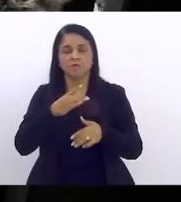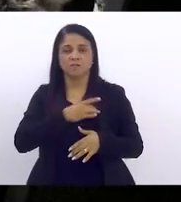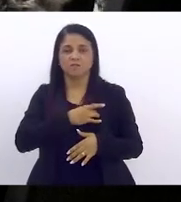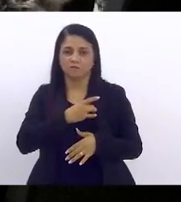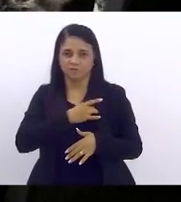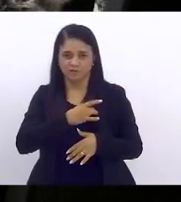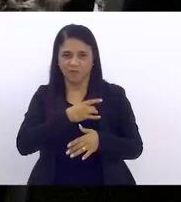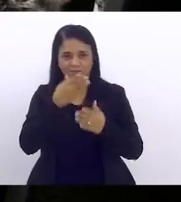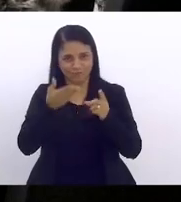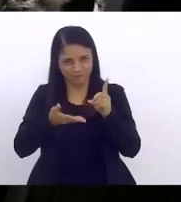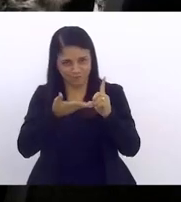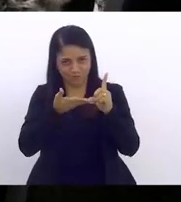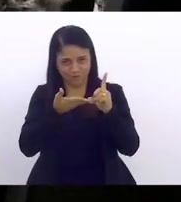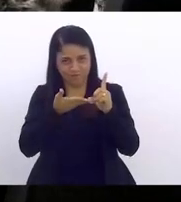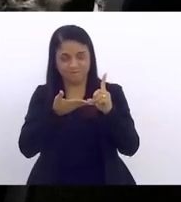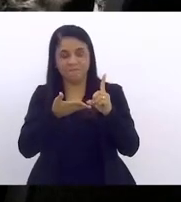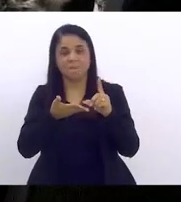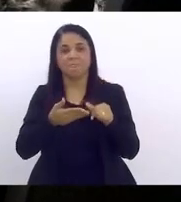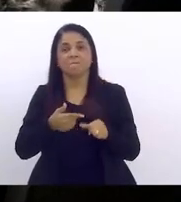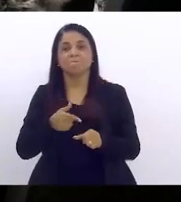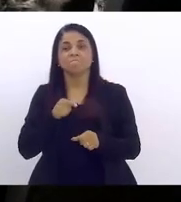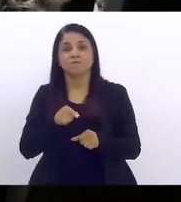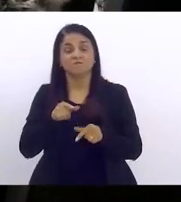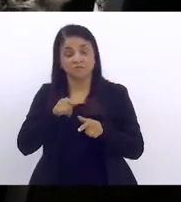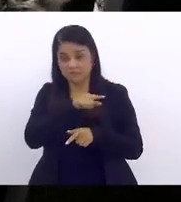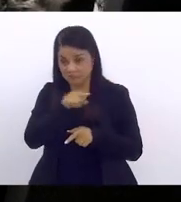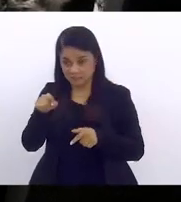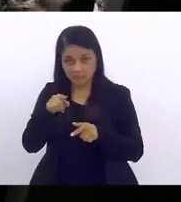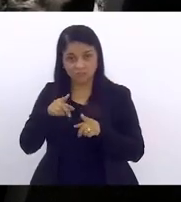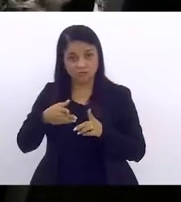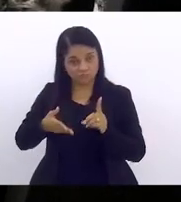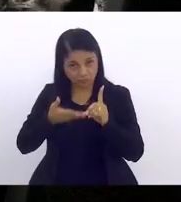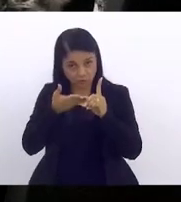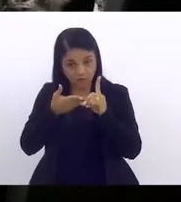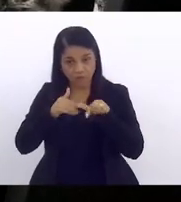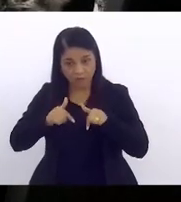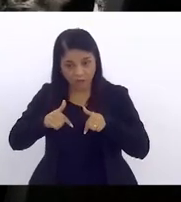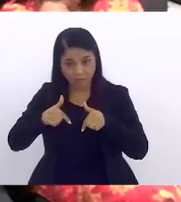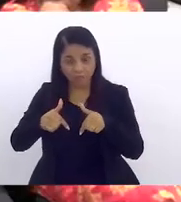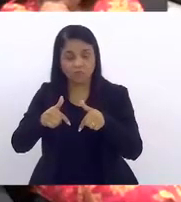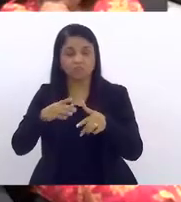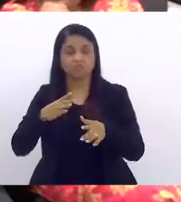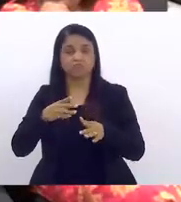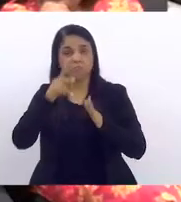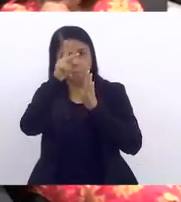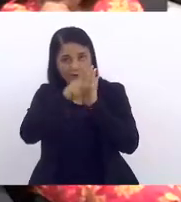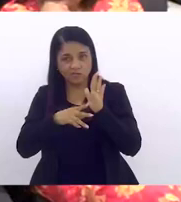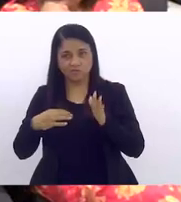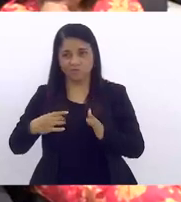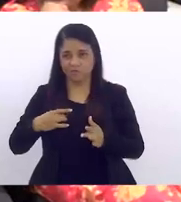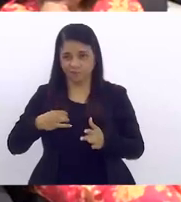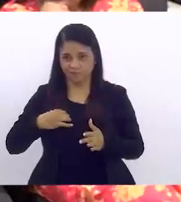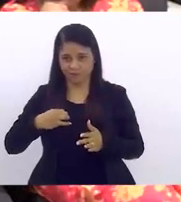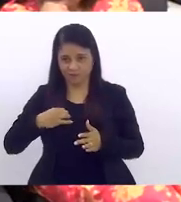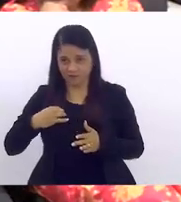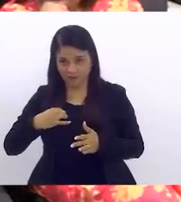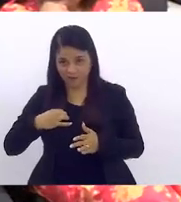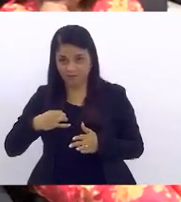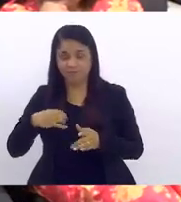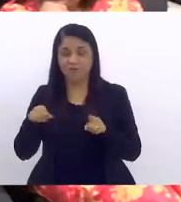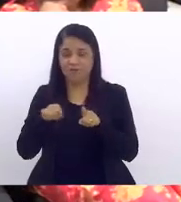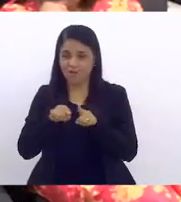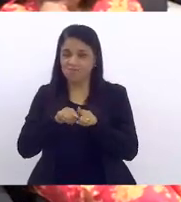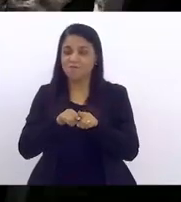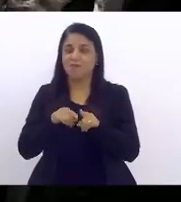voluntariado. Então, para as doulas que estão aqui, que atuam também em projetos de voluntariados, falo assim para acolher, porque eu